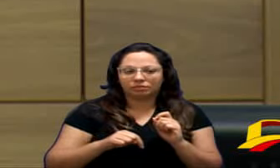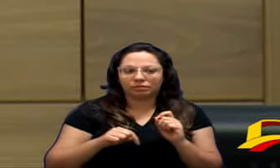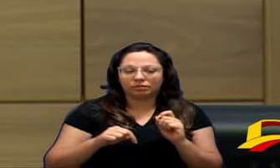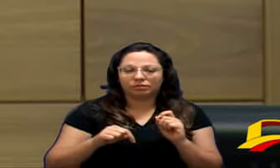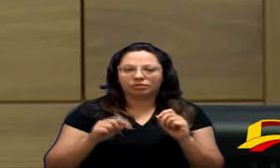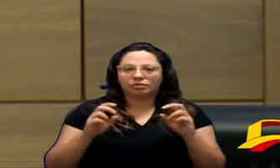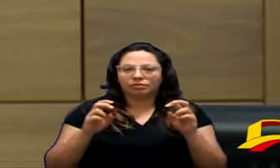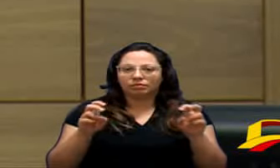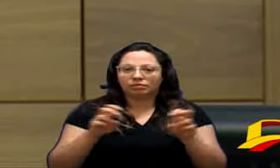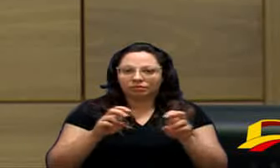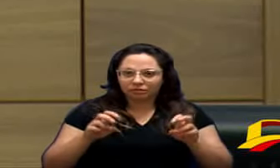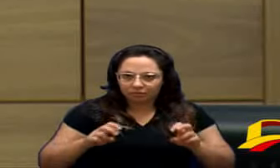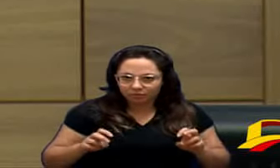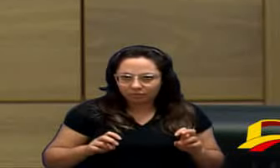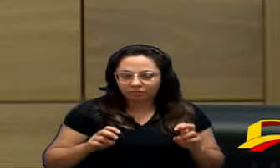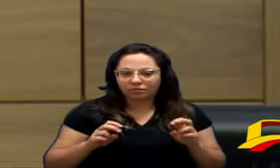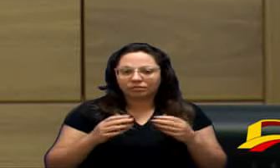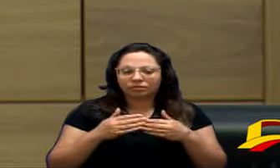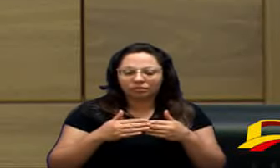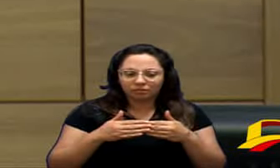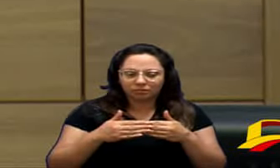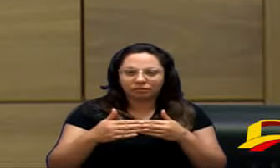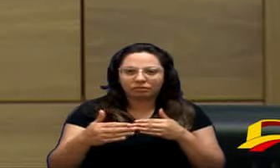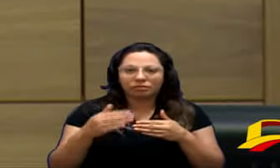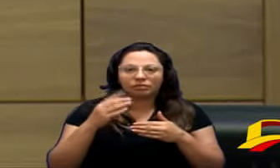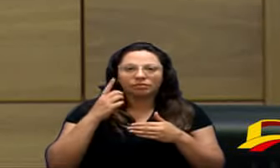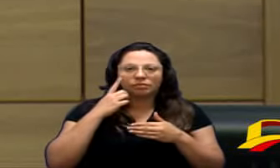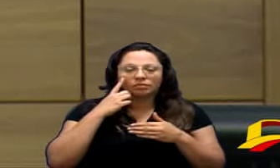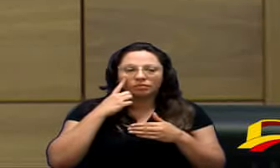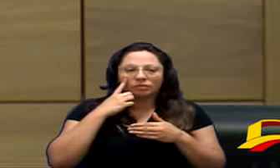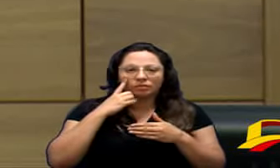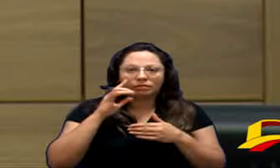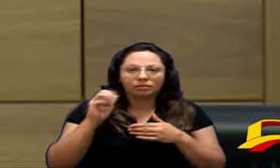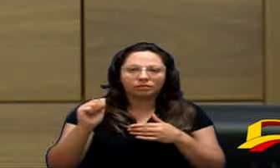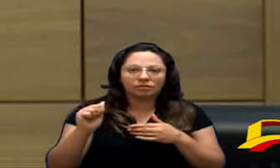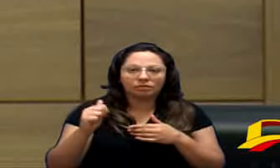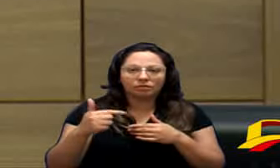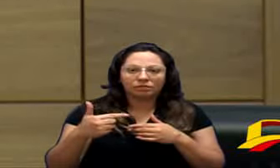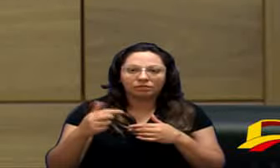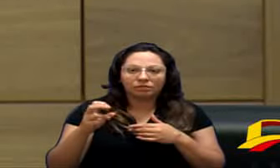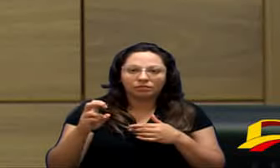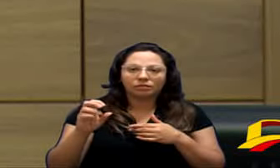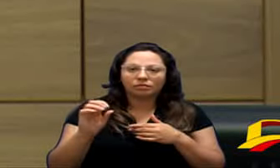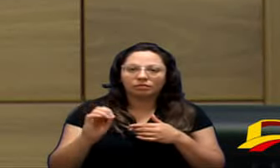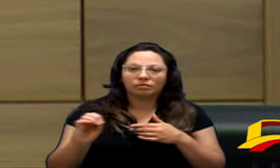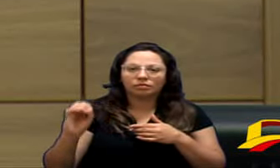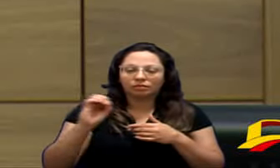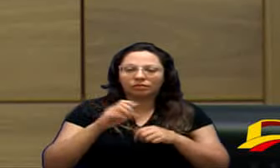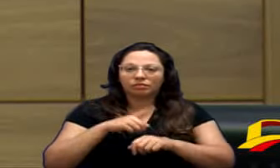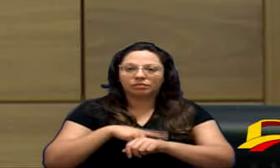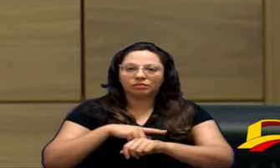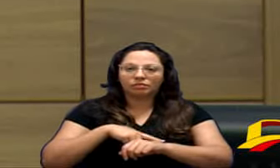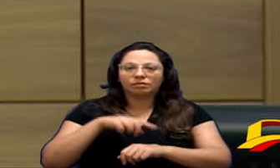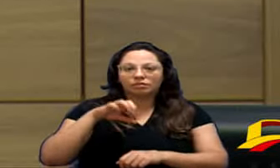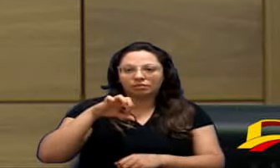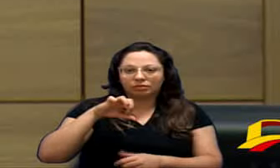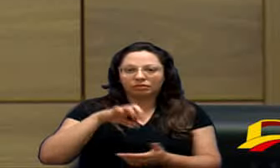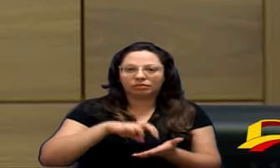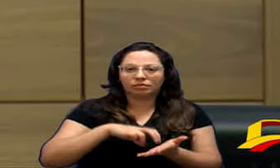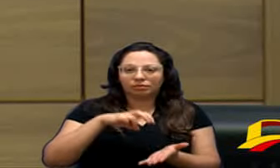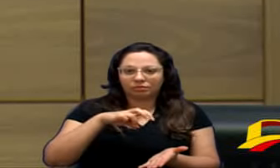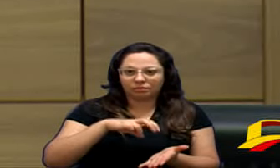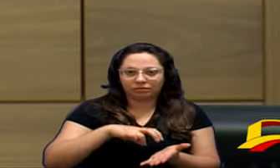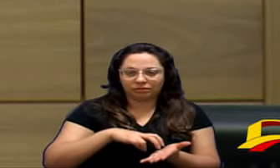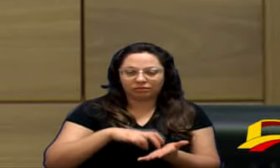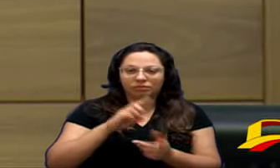diretor se não houver nova mudança de data eh será dia 25 de outubro às 9 horas da manhã aqui na Câmara